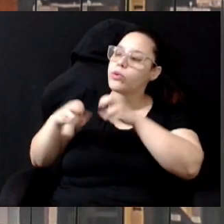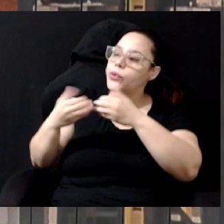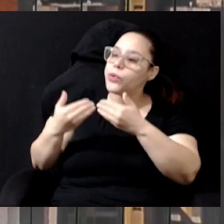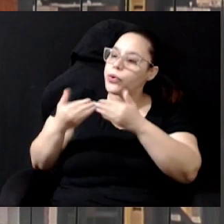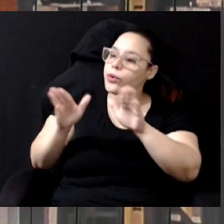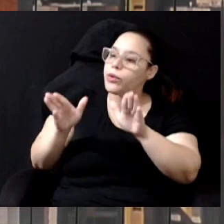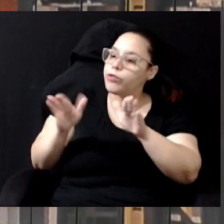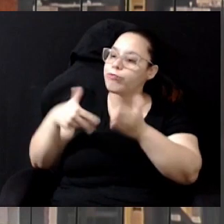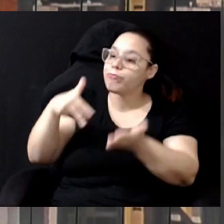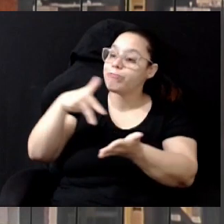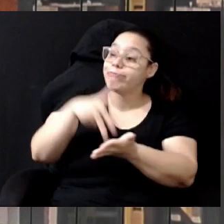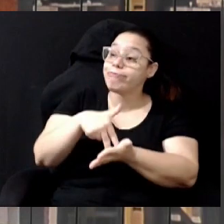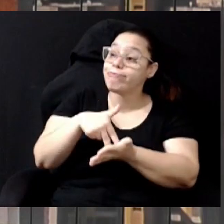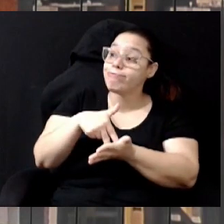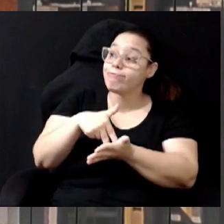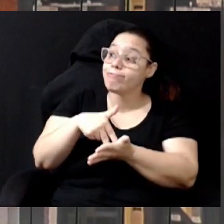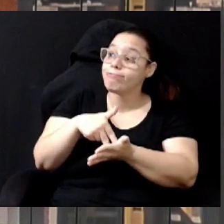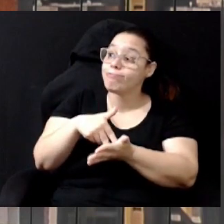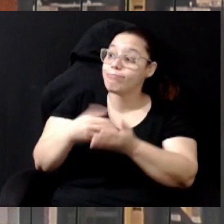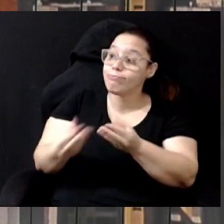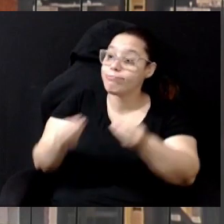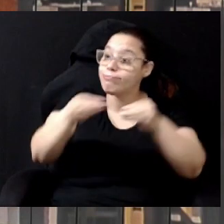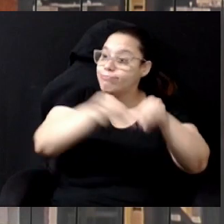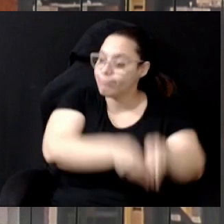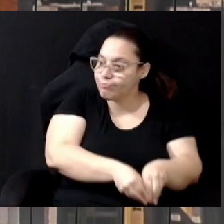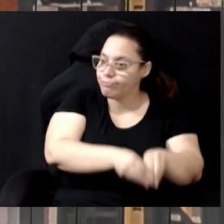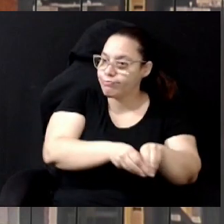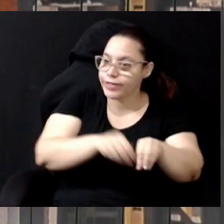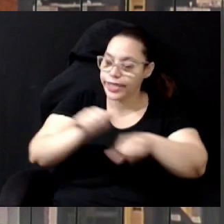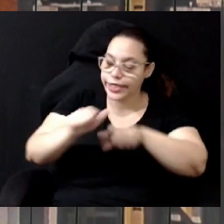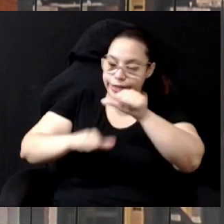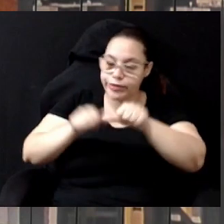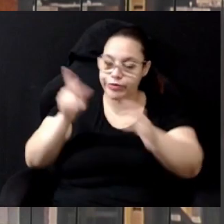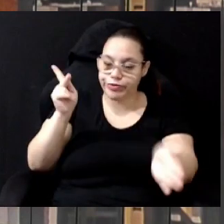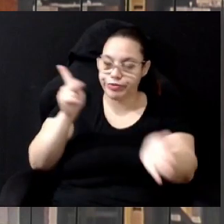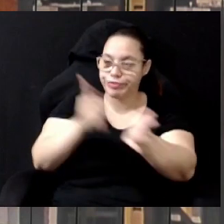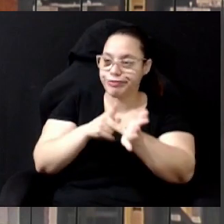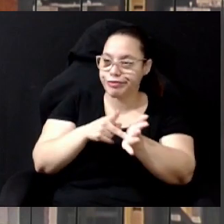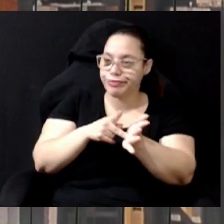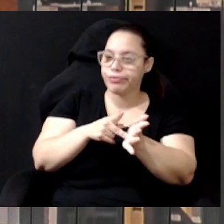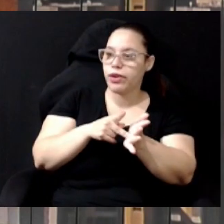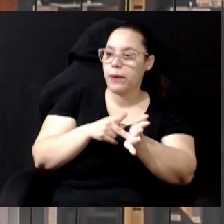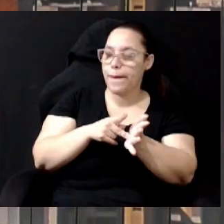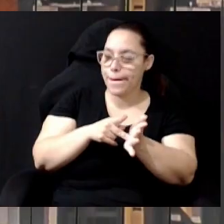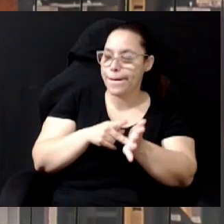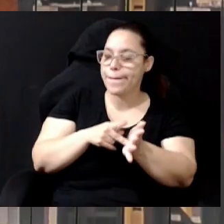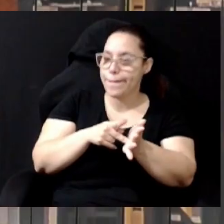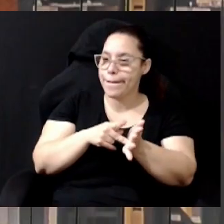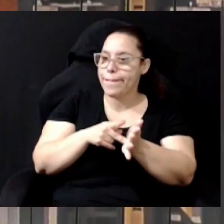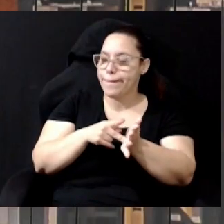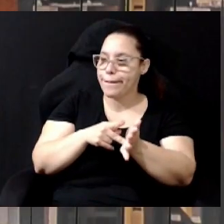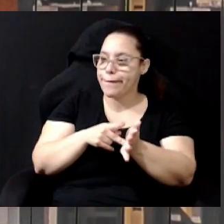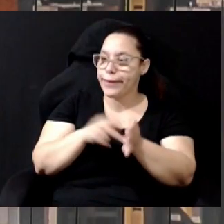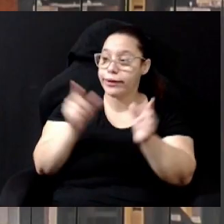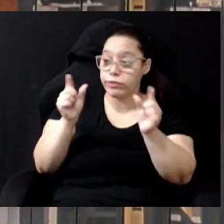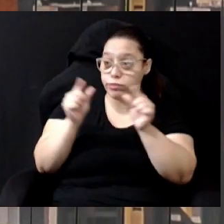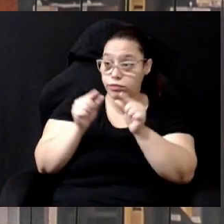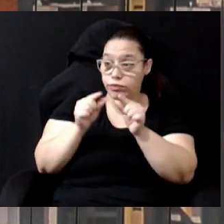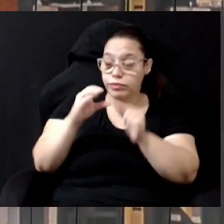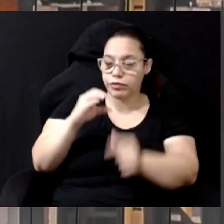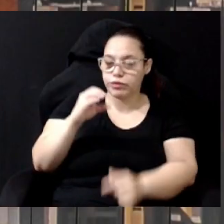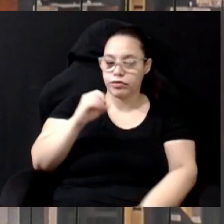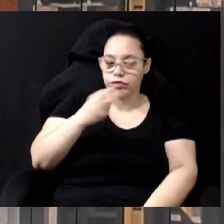estão abertos e disponíveis para entrar nessa transição para a agricultura regenerativa, né, que emite